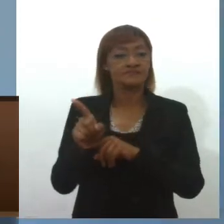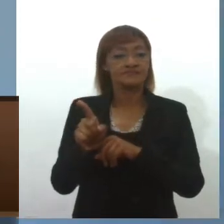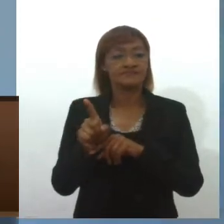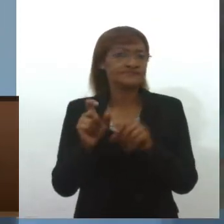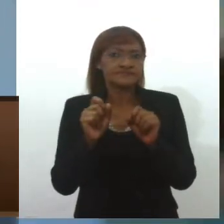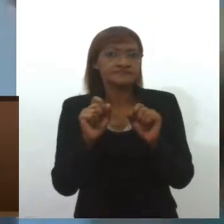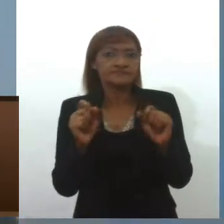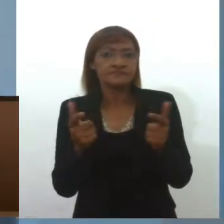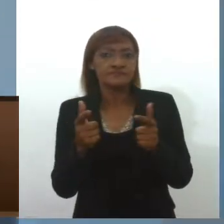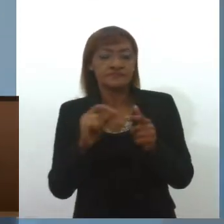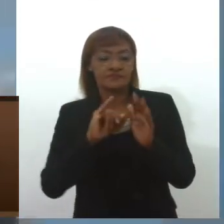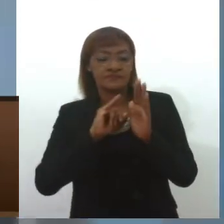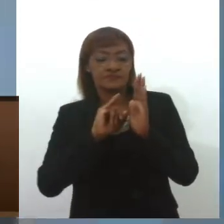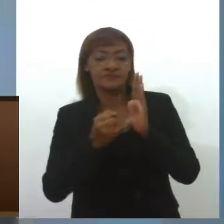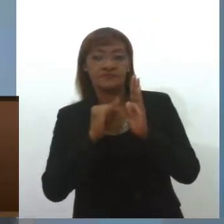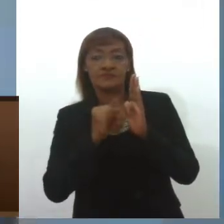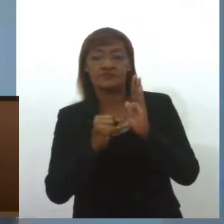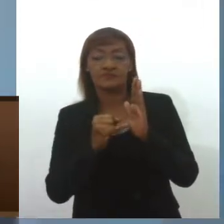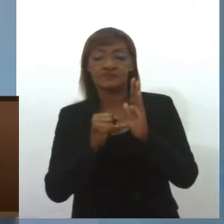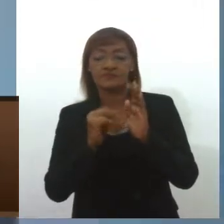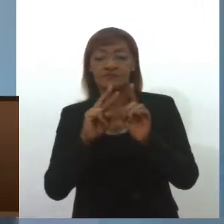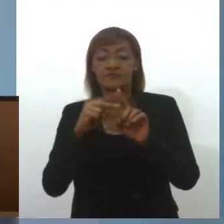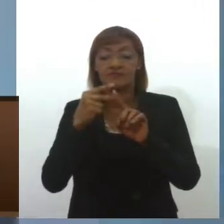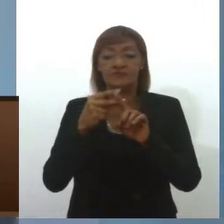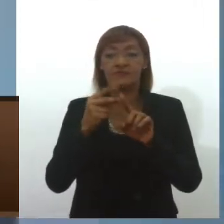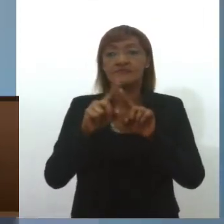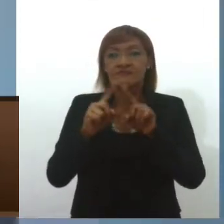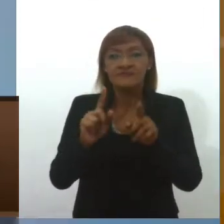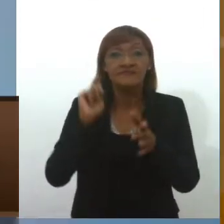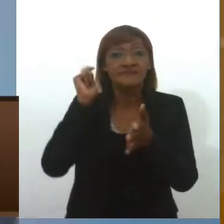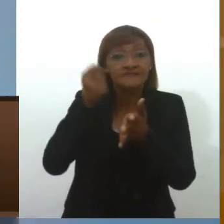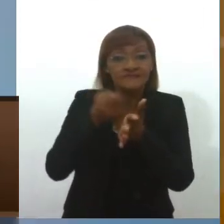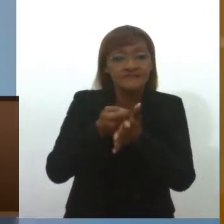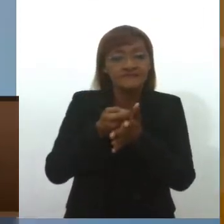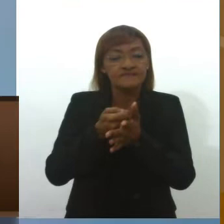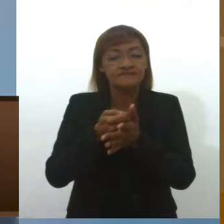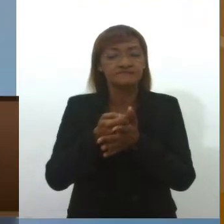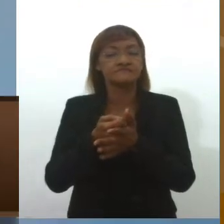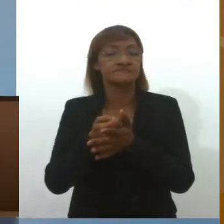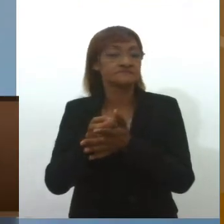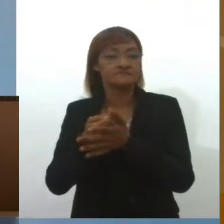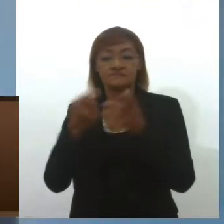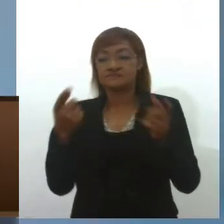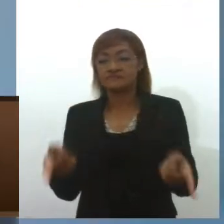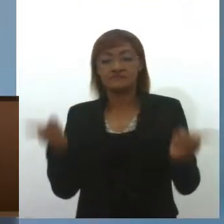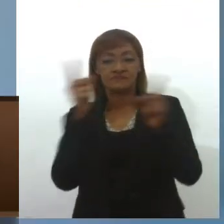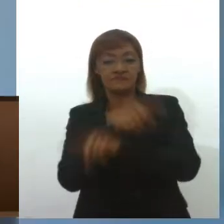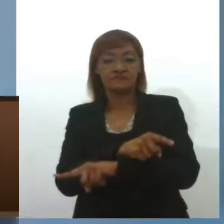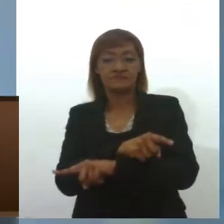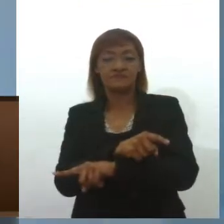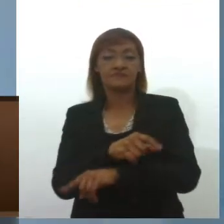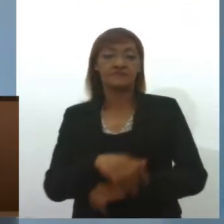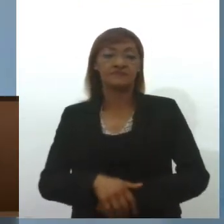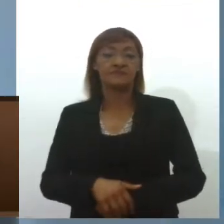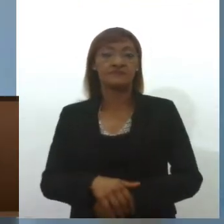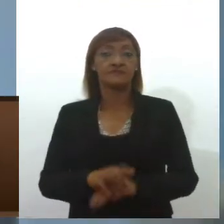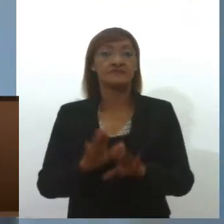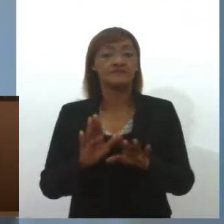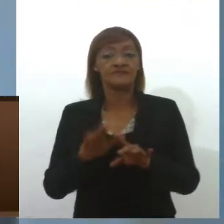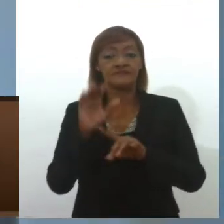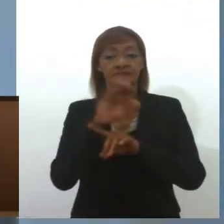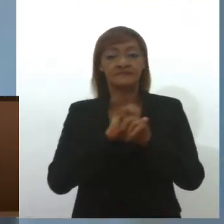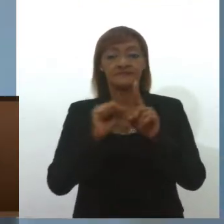maior. Mas pagar esses juros, agora, de forma contrária, torna-se mais elevado. E como é a sociedade